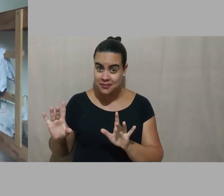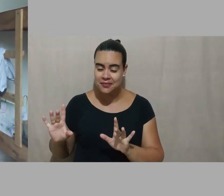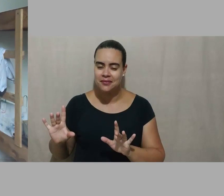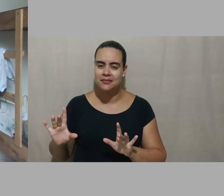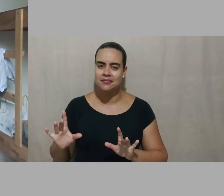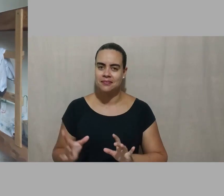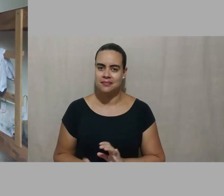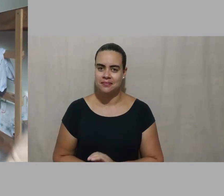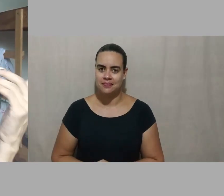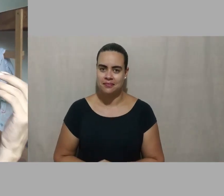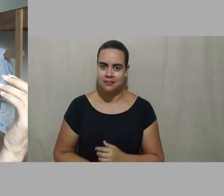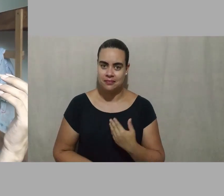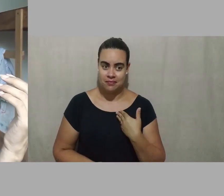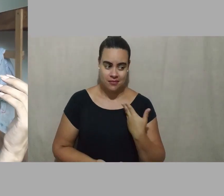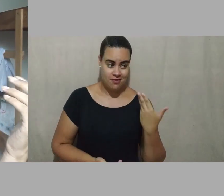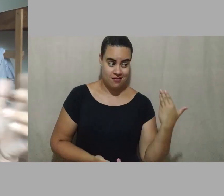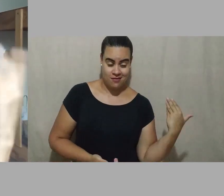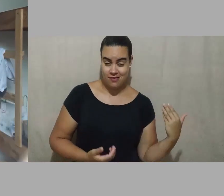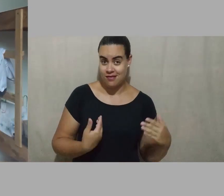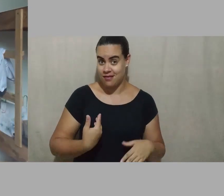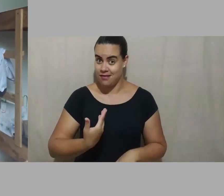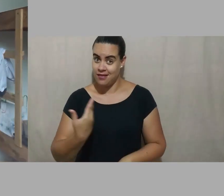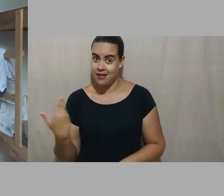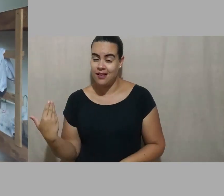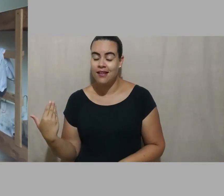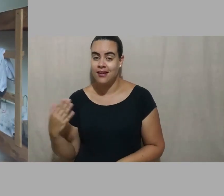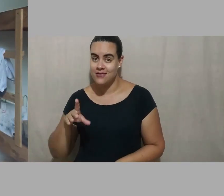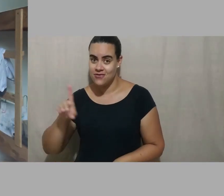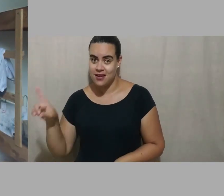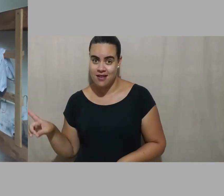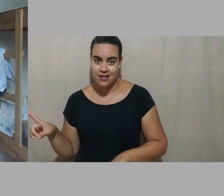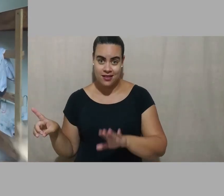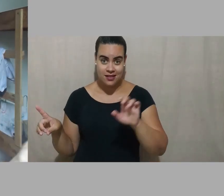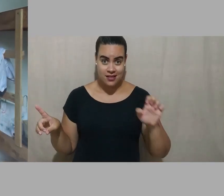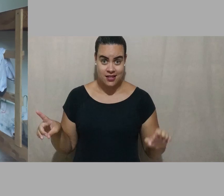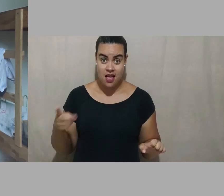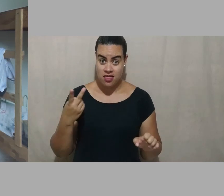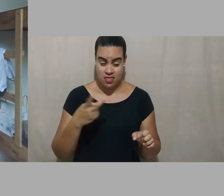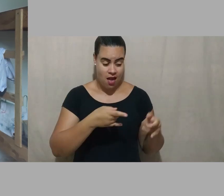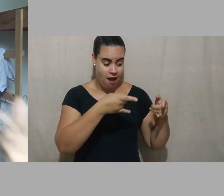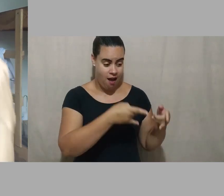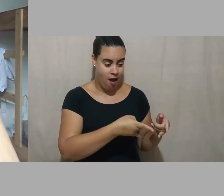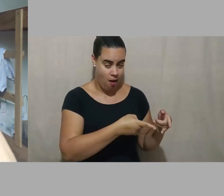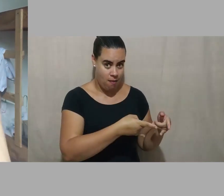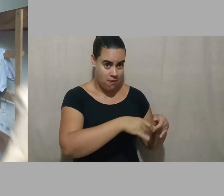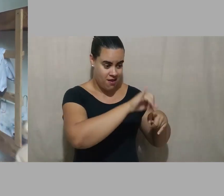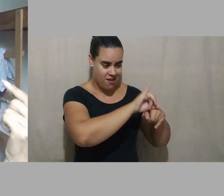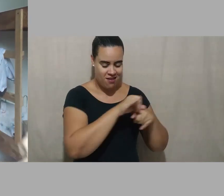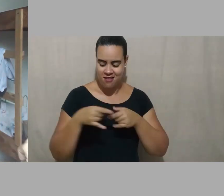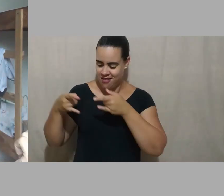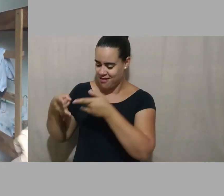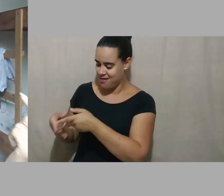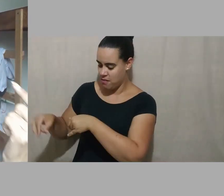A minha esquerda e a minha direita Tem 2 camas beliches e atrás de mim